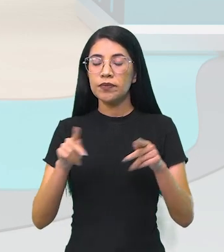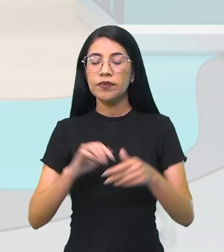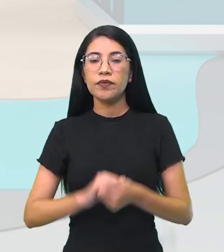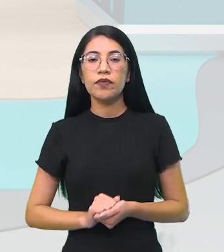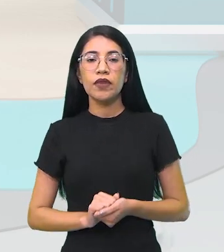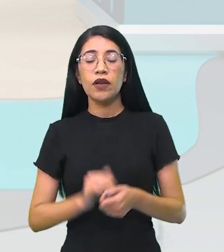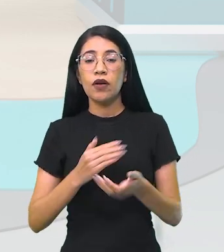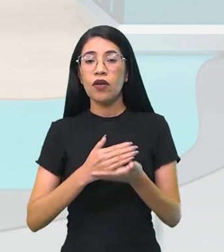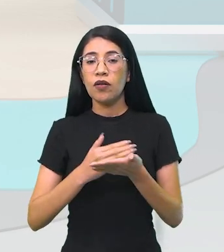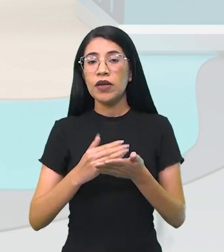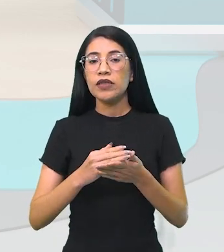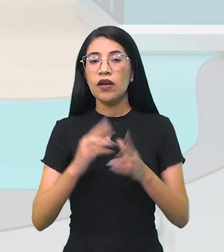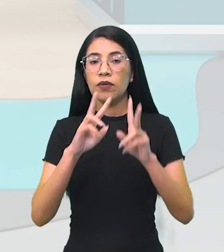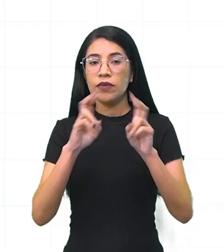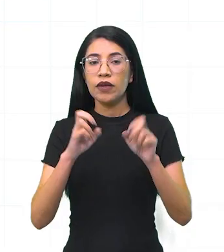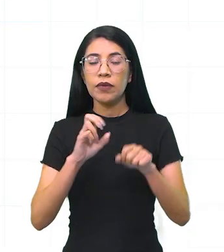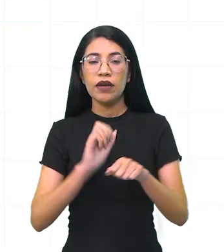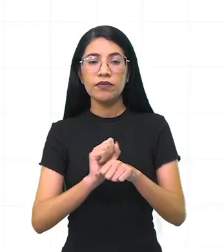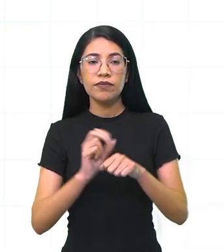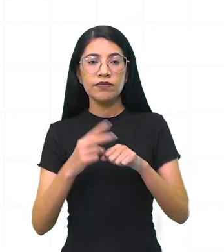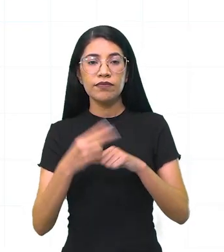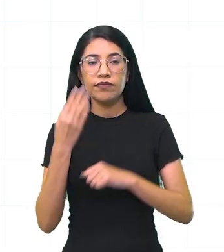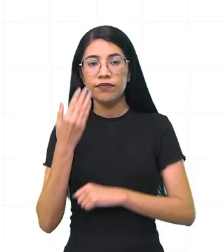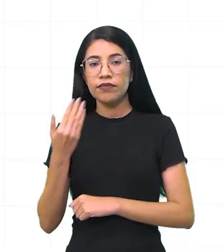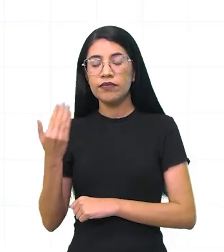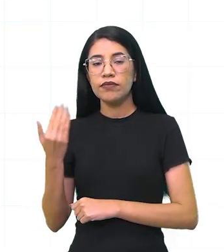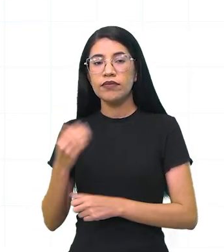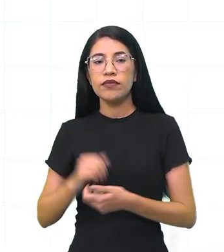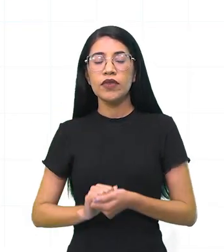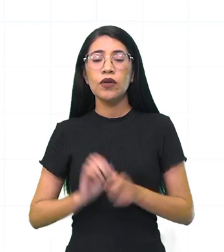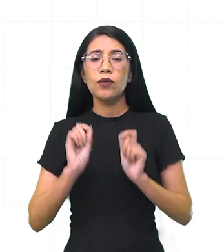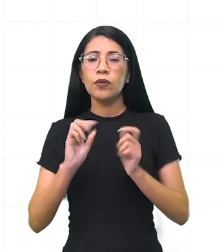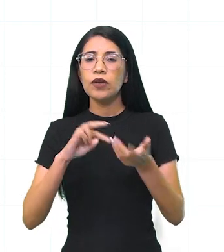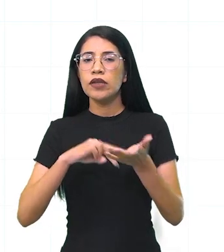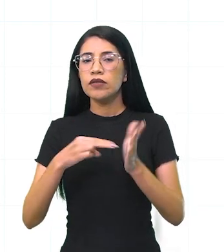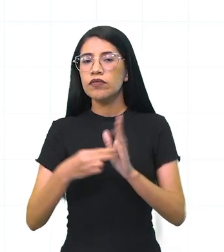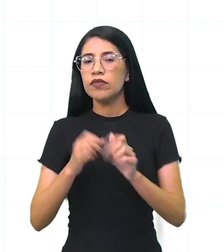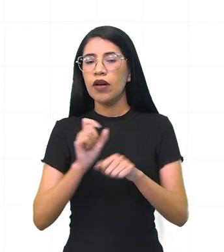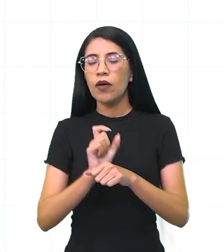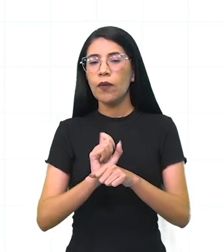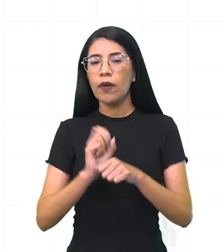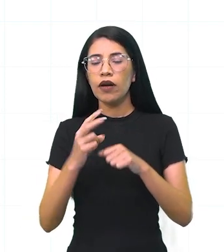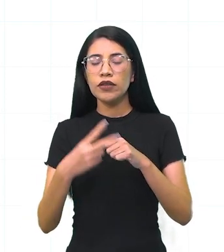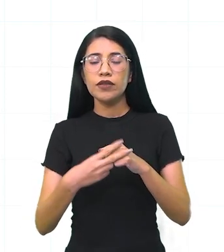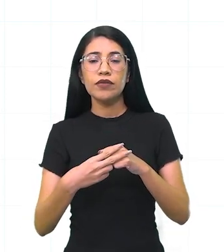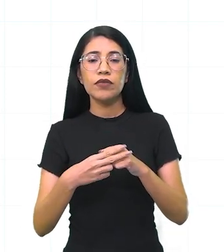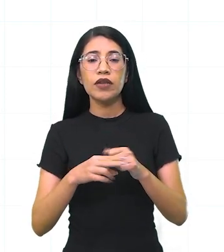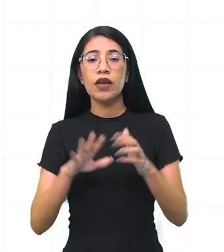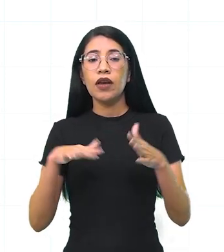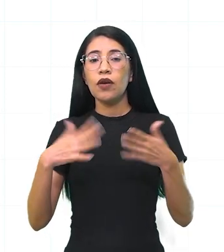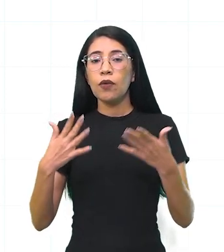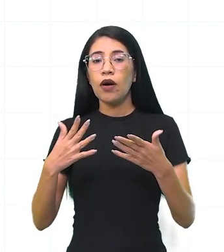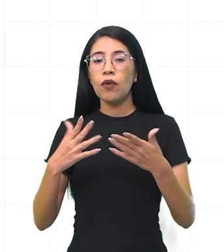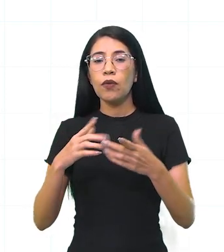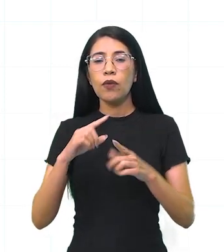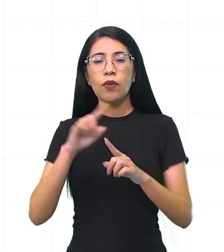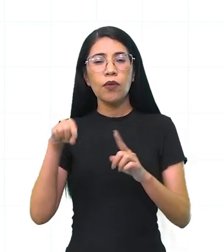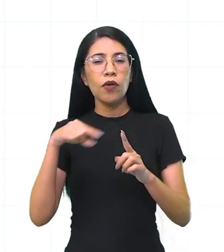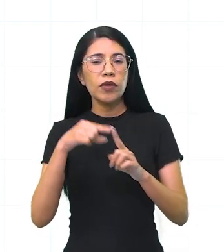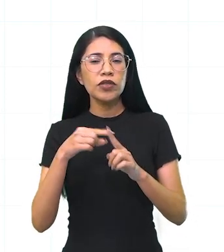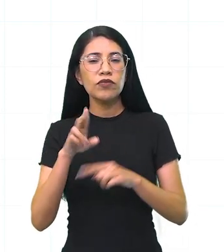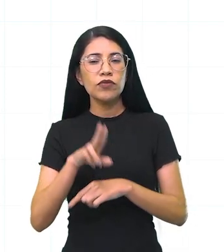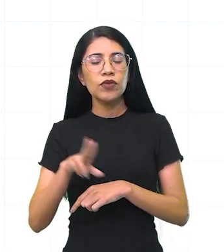começar pelos advérbios, ok? Acompanhem comigo. O que é, então, um advérbio, e qual a função